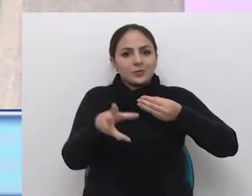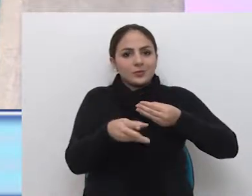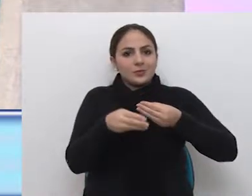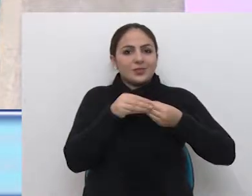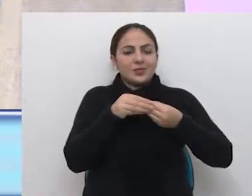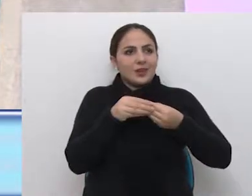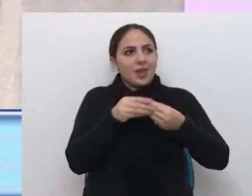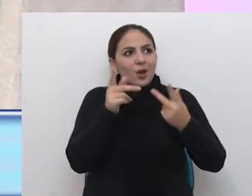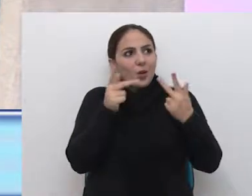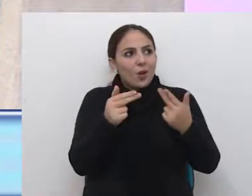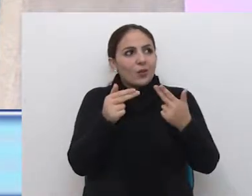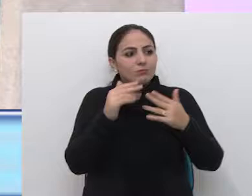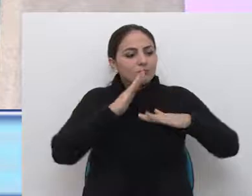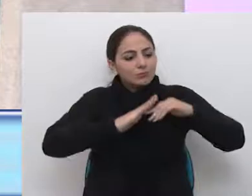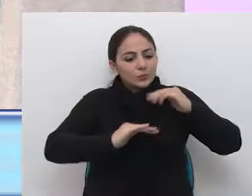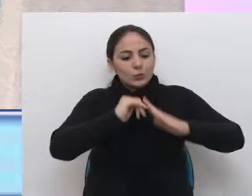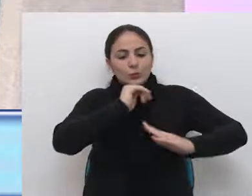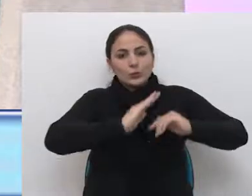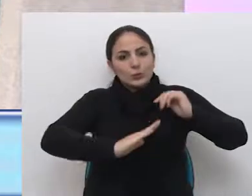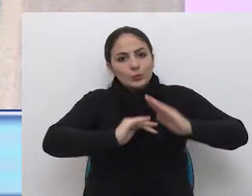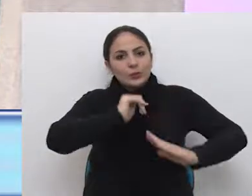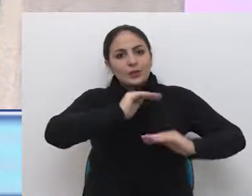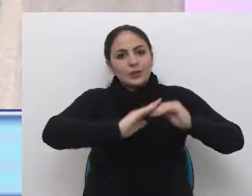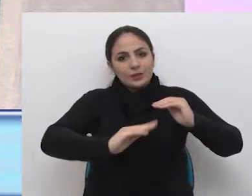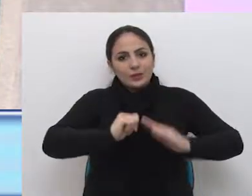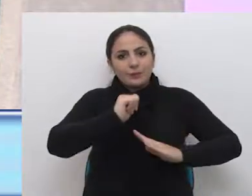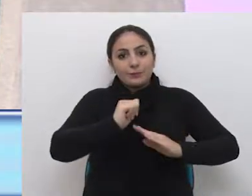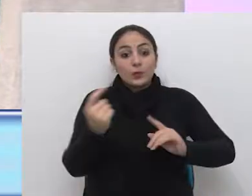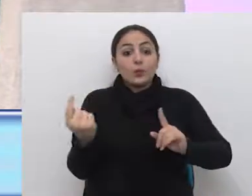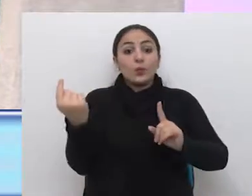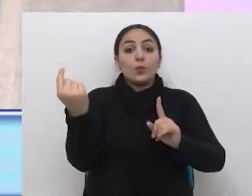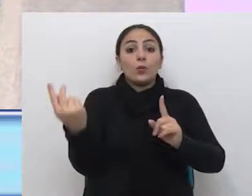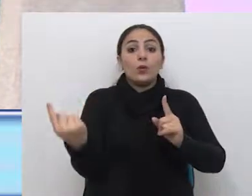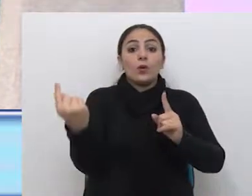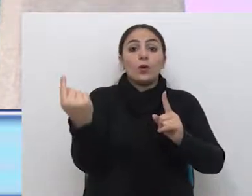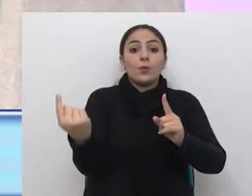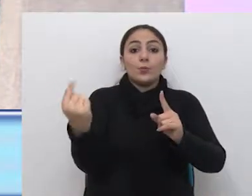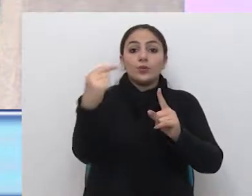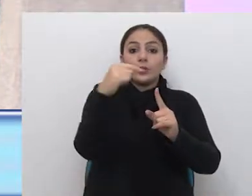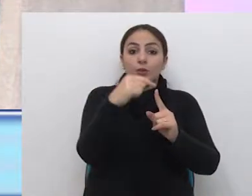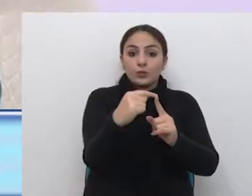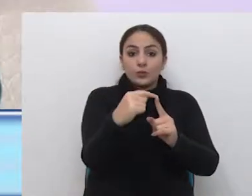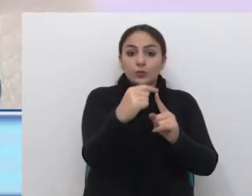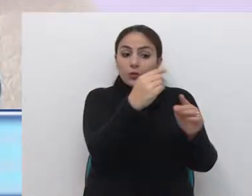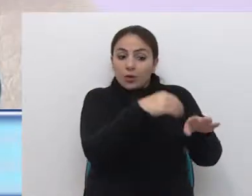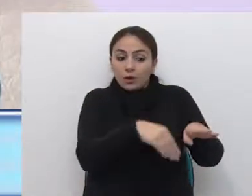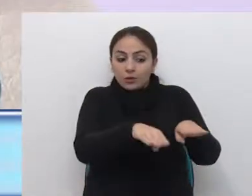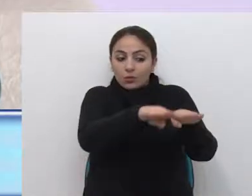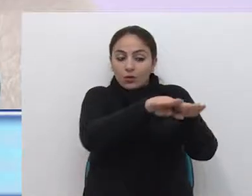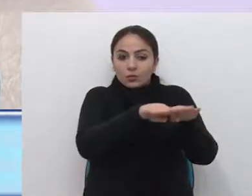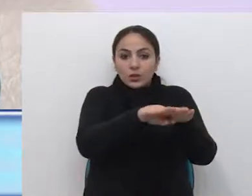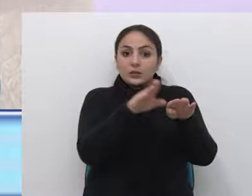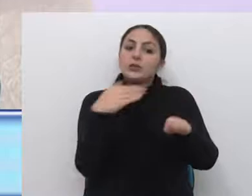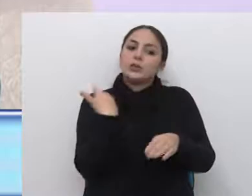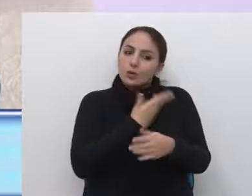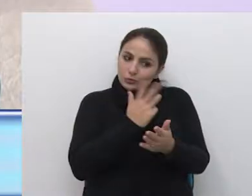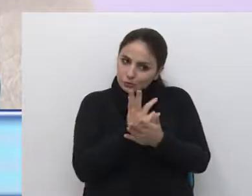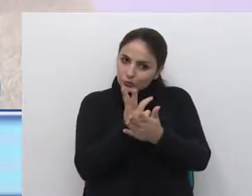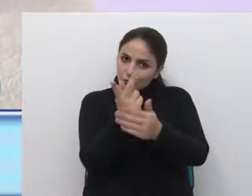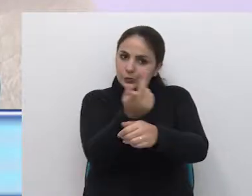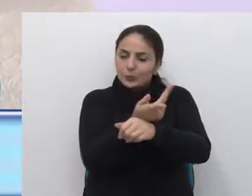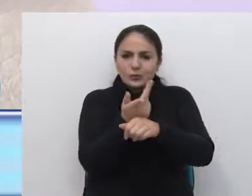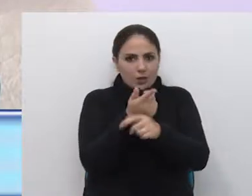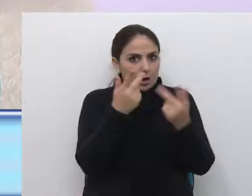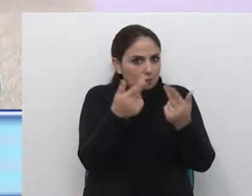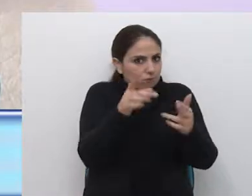foram sendo construídas, né, em prol do alcance de uma igualdade que a gente ainda